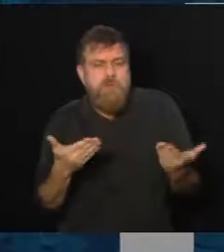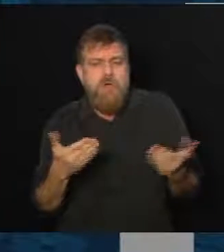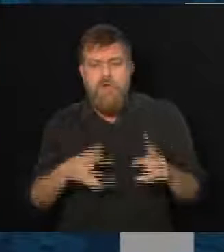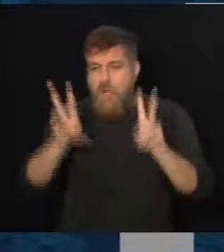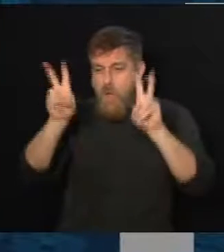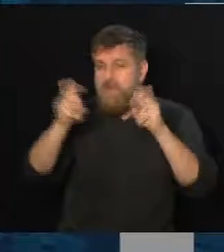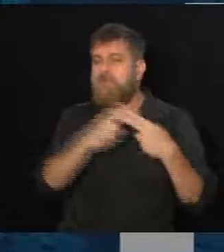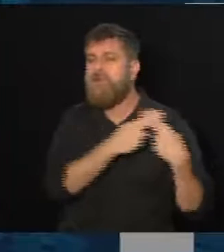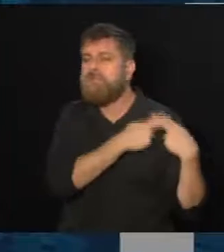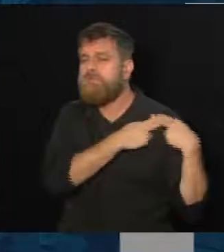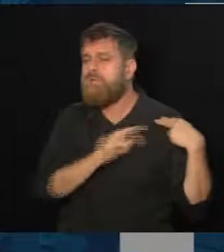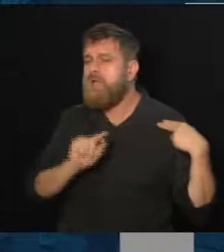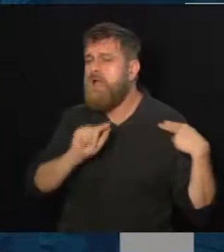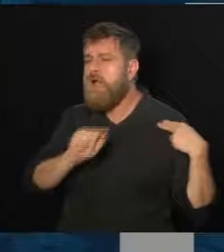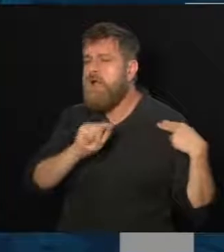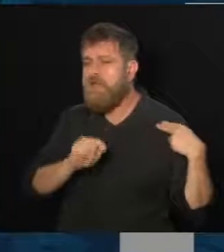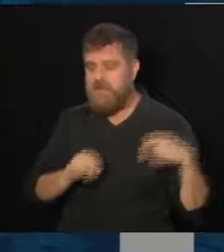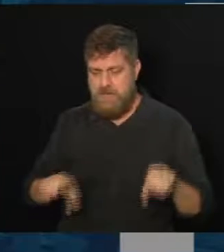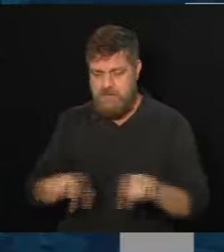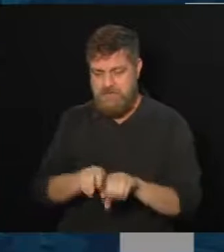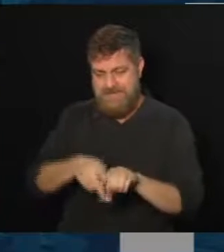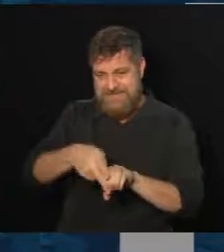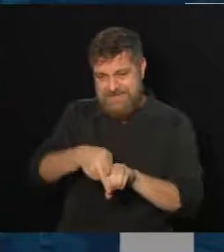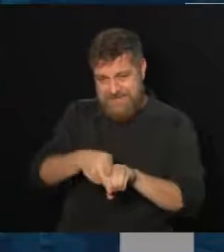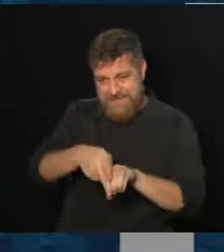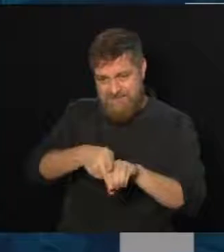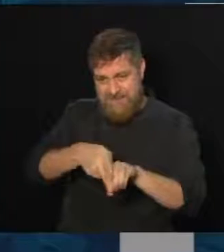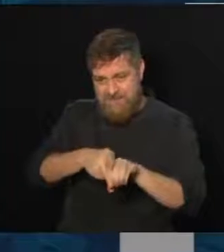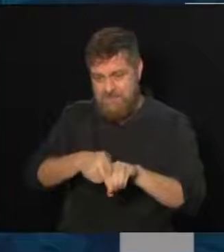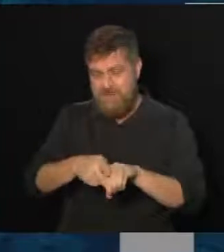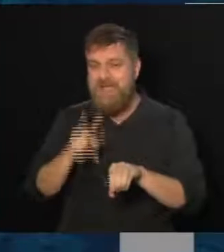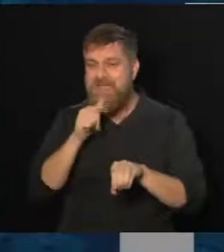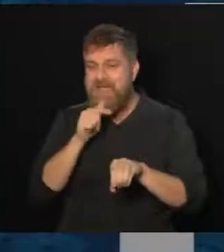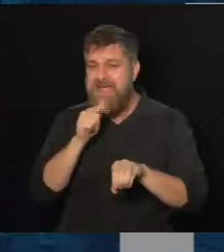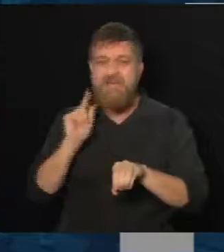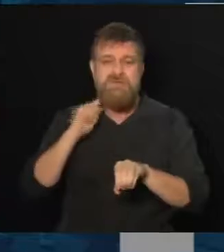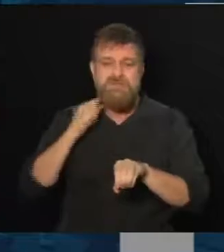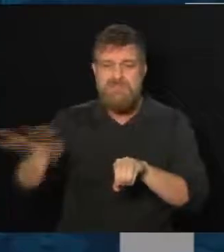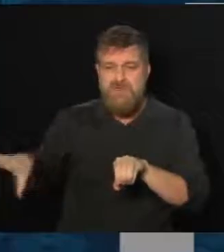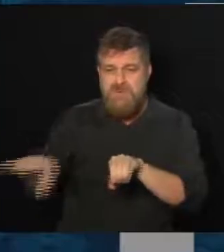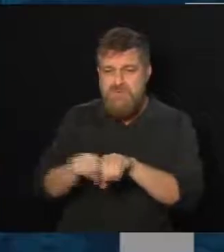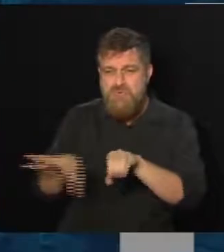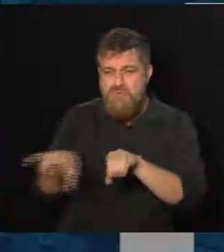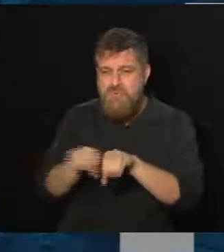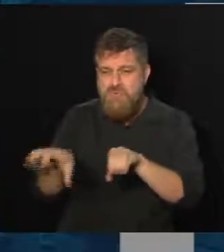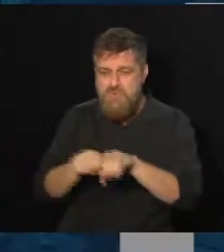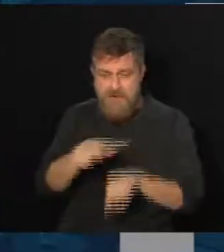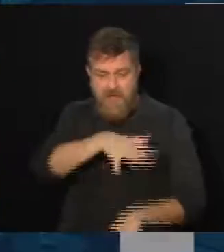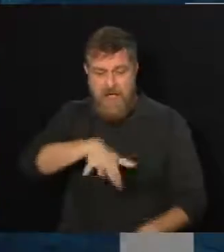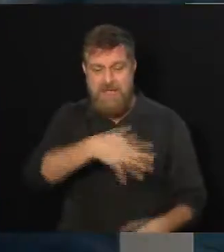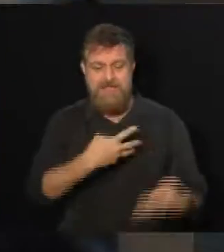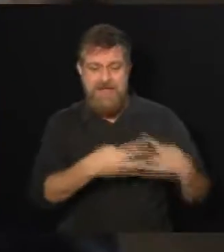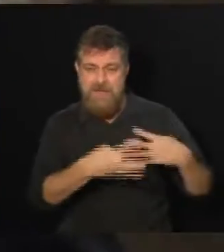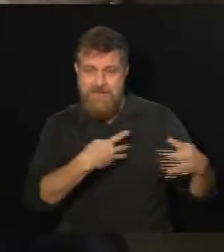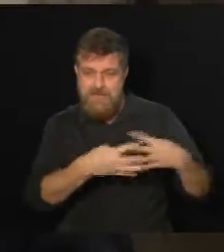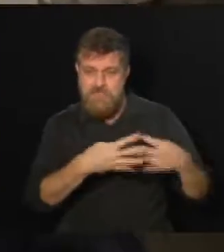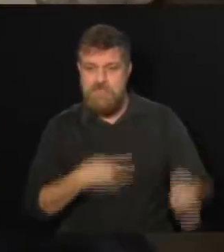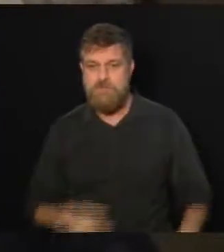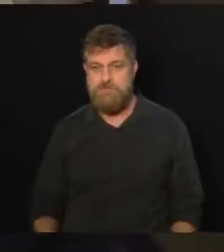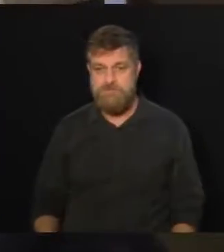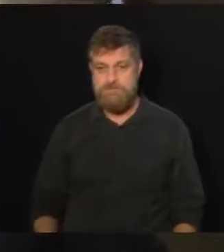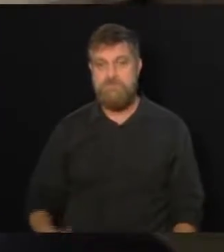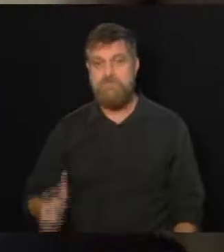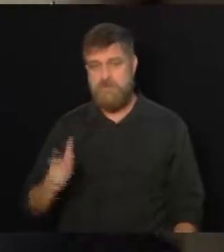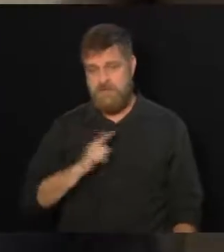a responsabilidade das válvulas retentoras de esgoto e seus respectivos respiros na região de Barão Geraldo. Isso partiu